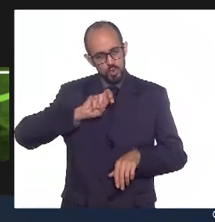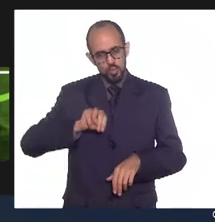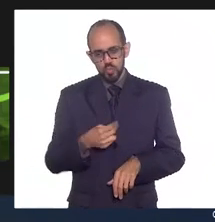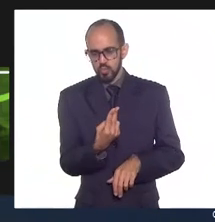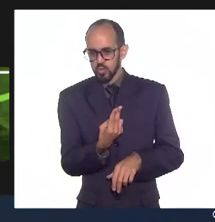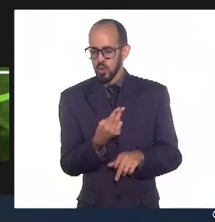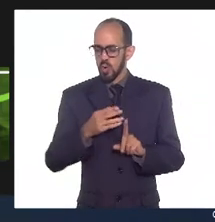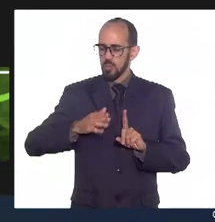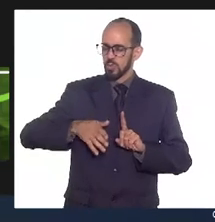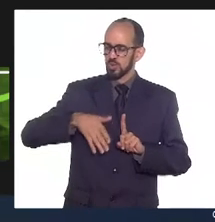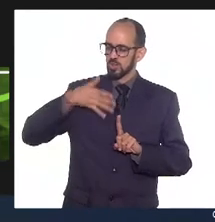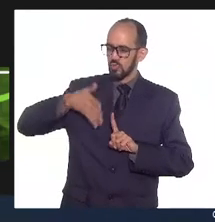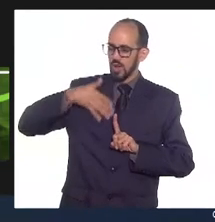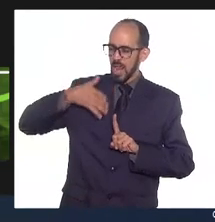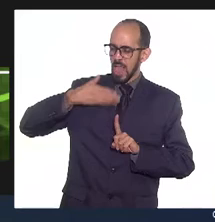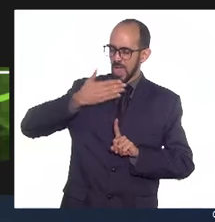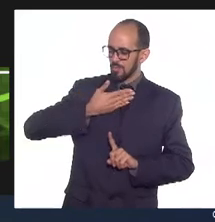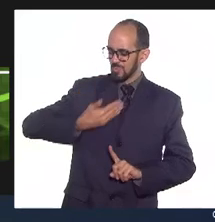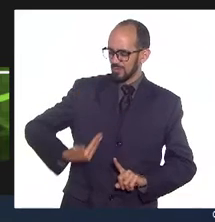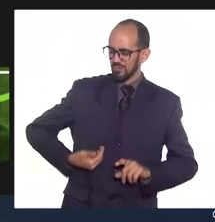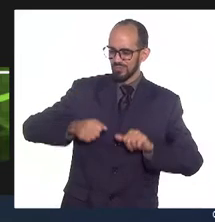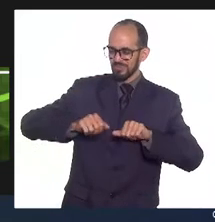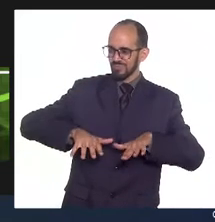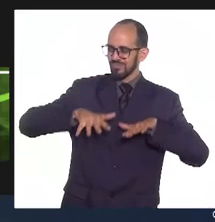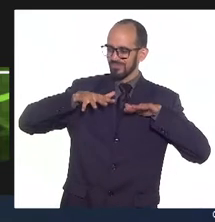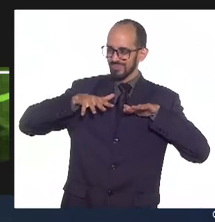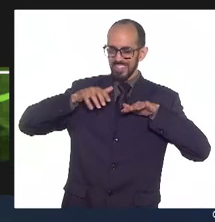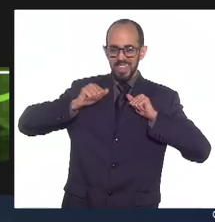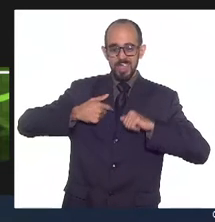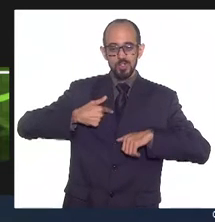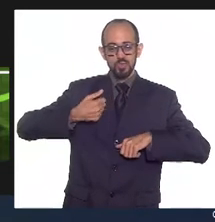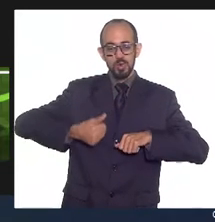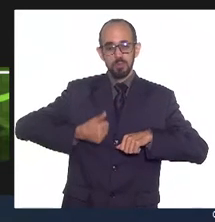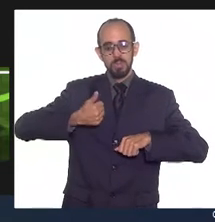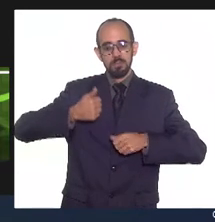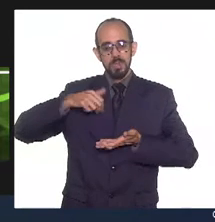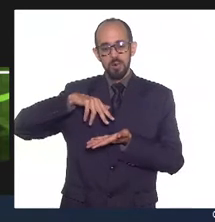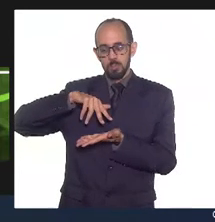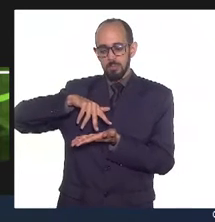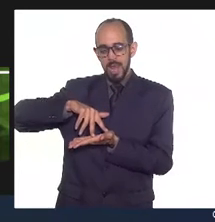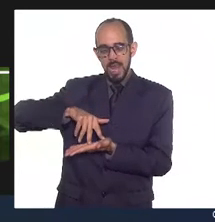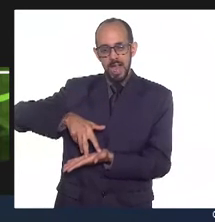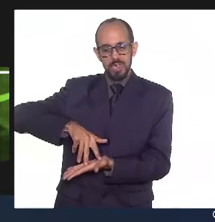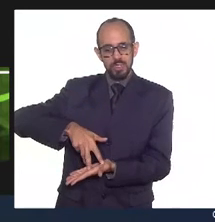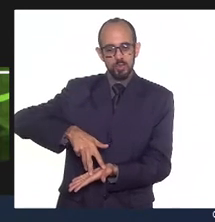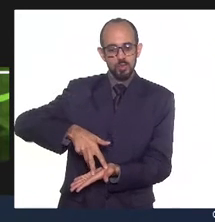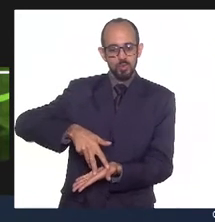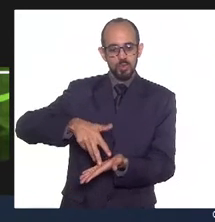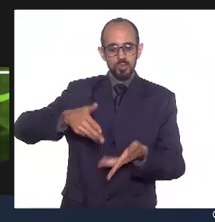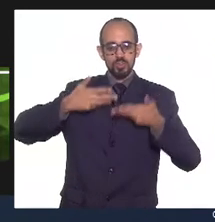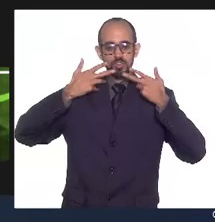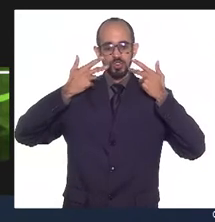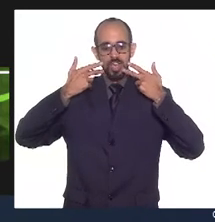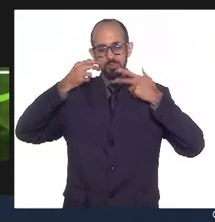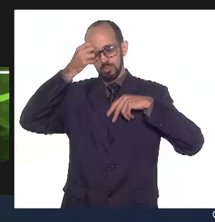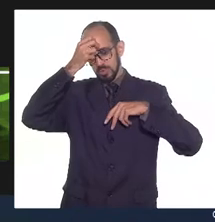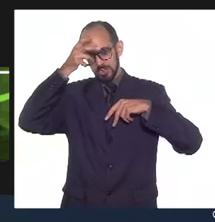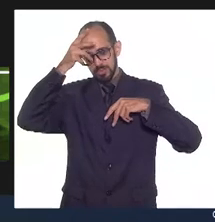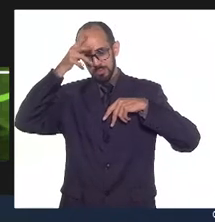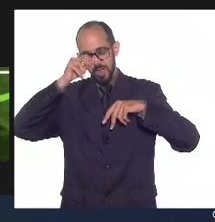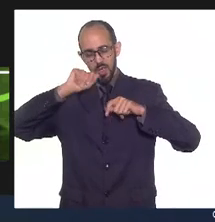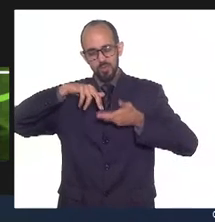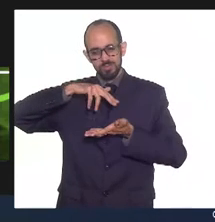de falar em público eu tenho eu apesar de ter sido o primeiro bailarino do teatro municipal do que né dançado para